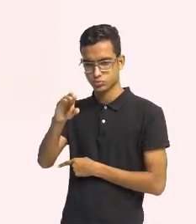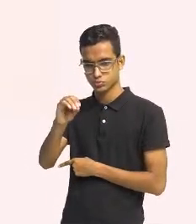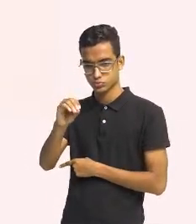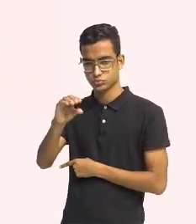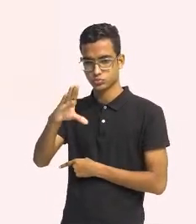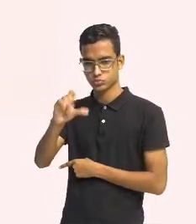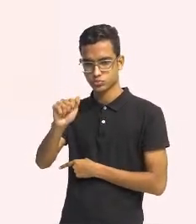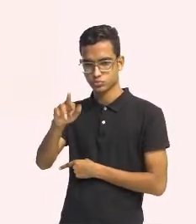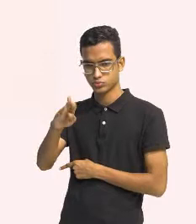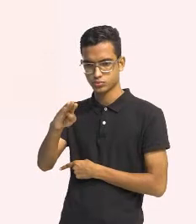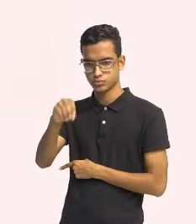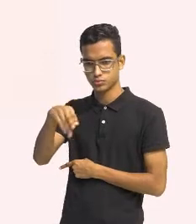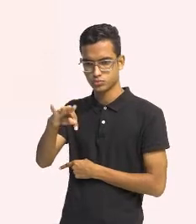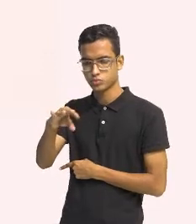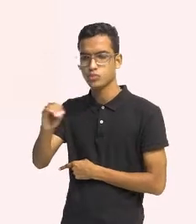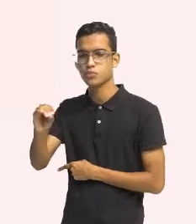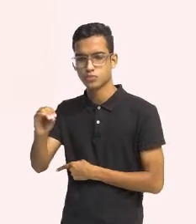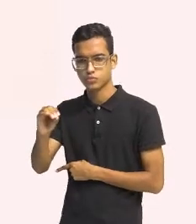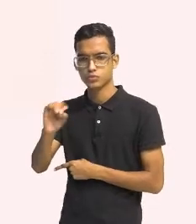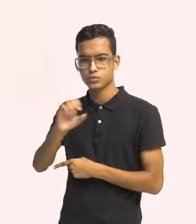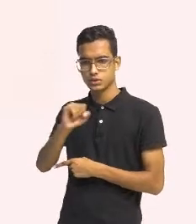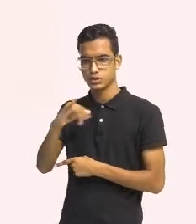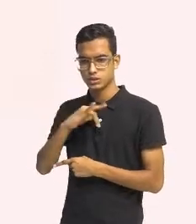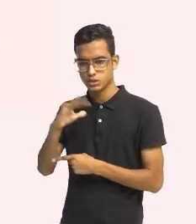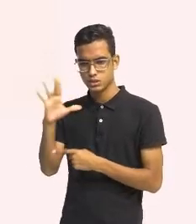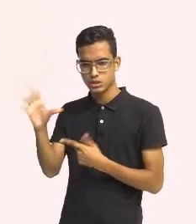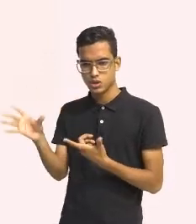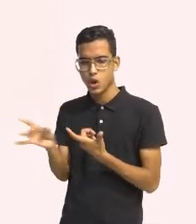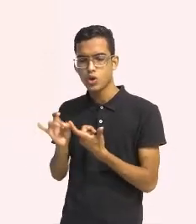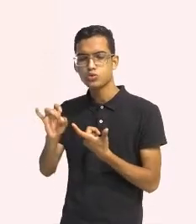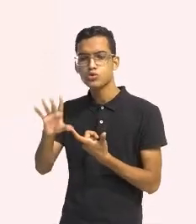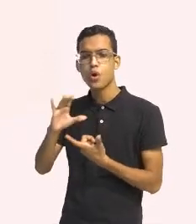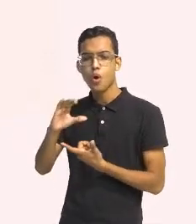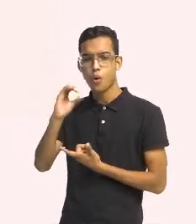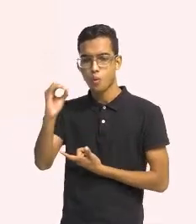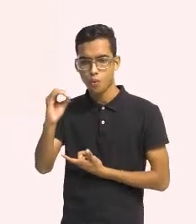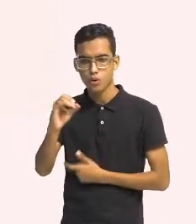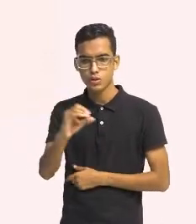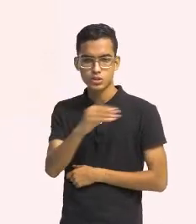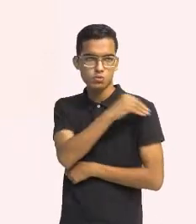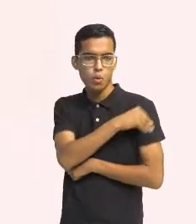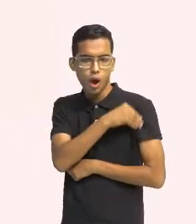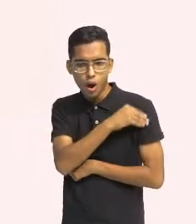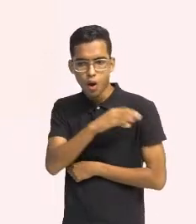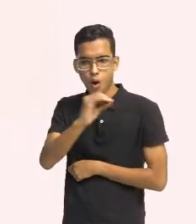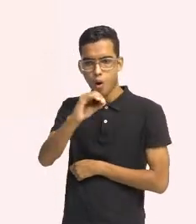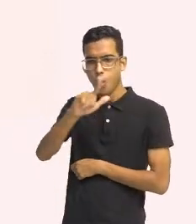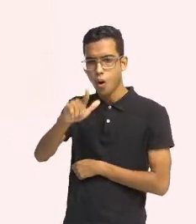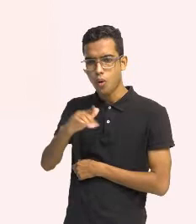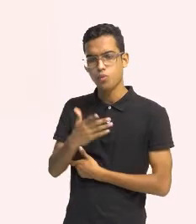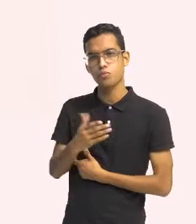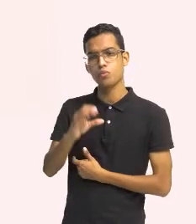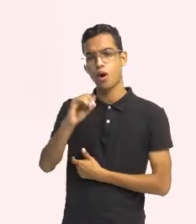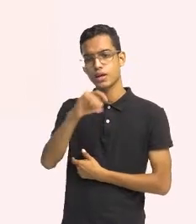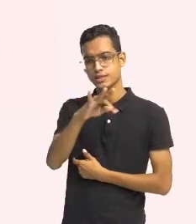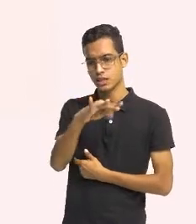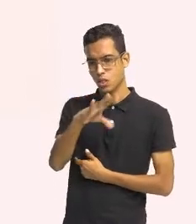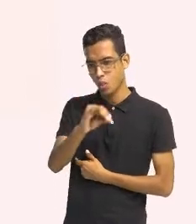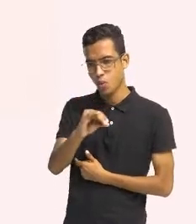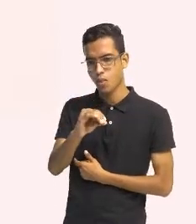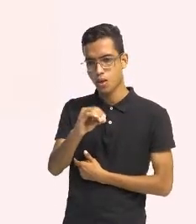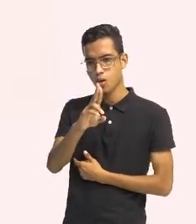O. Mas se fosse um álcool, seria OL. Se fosse uma acetona, seria ona, um